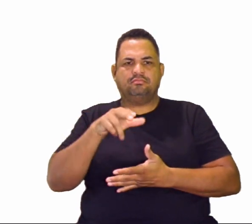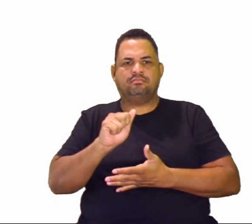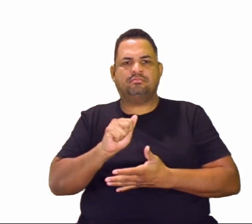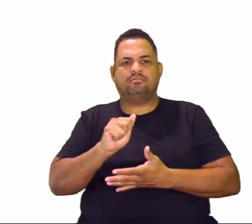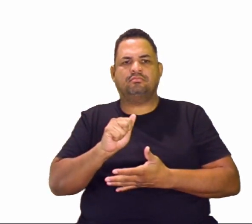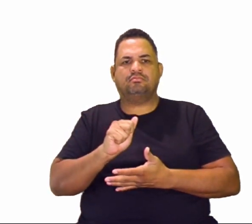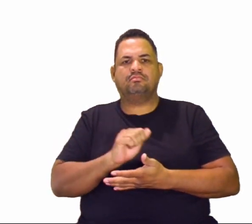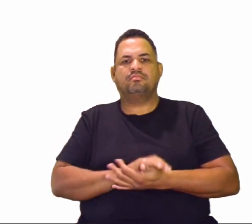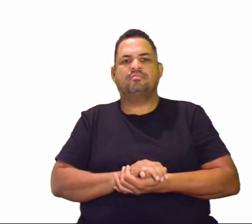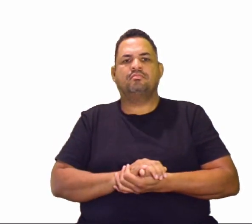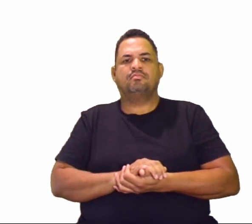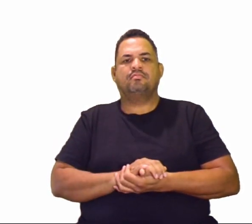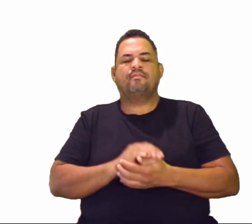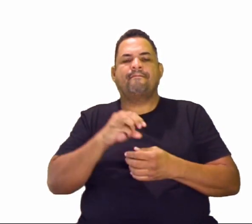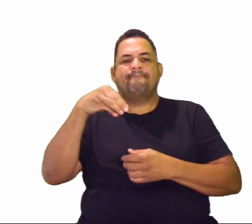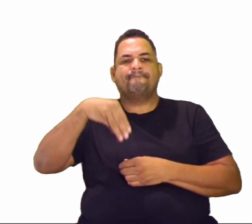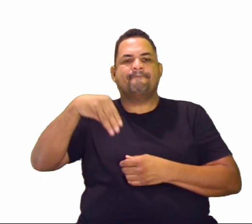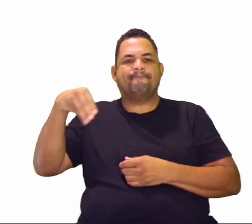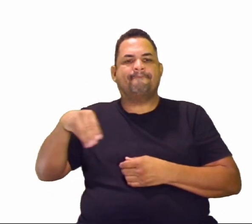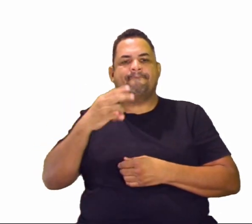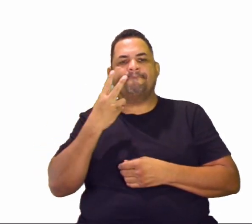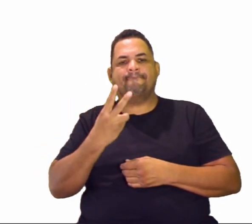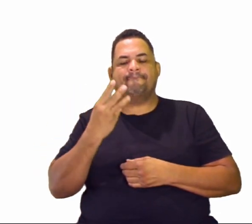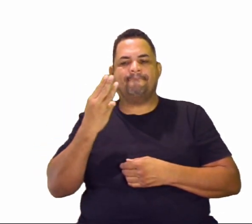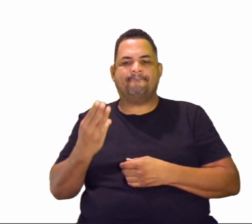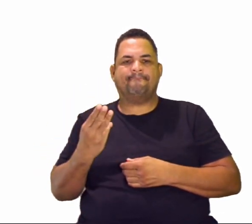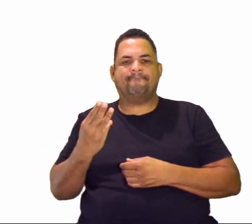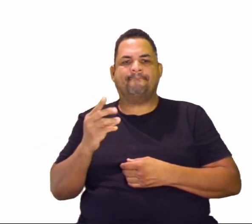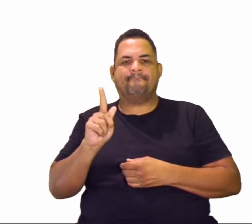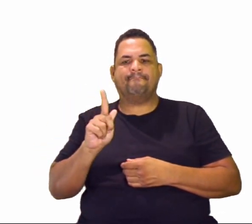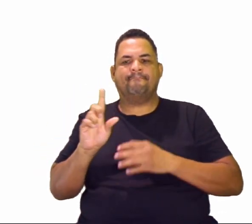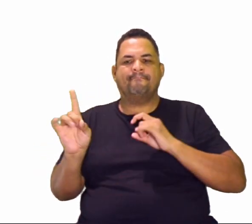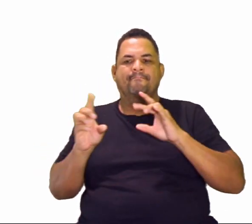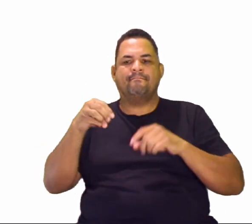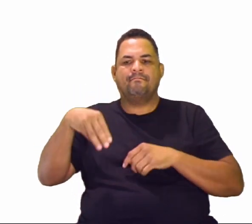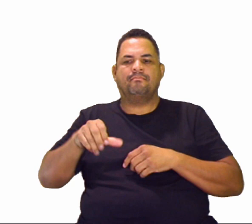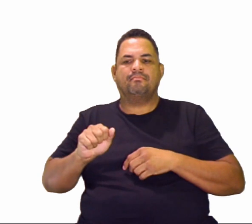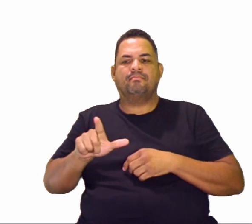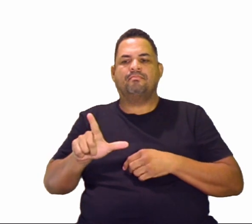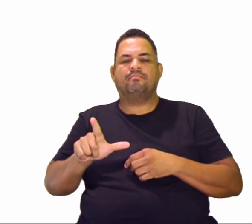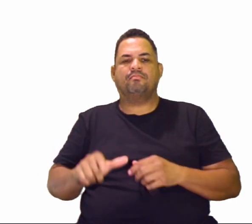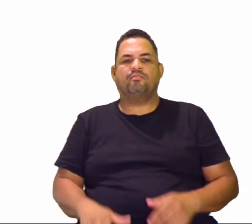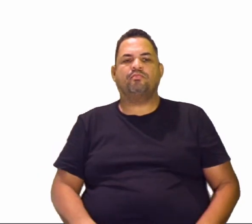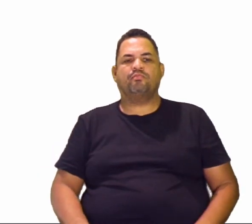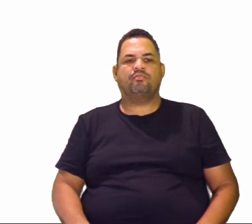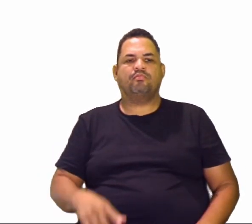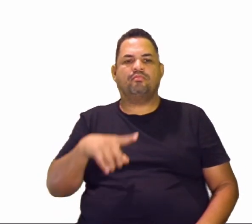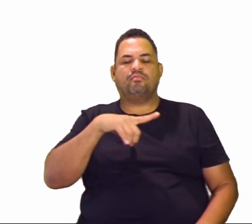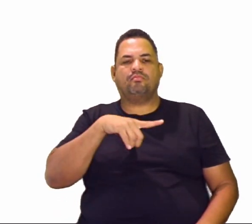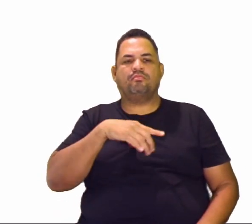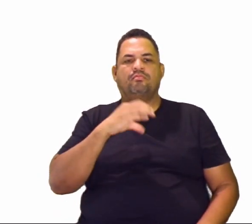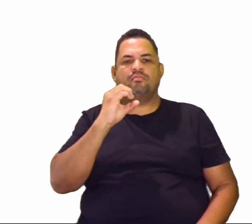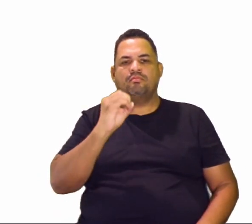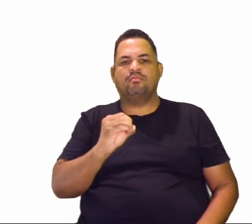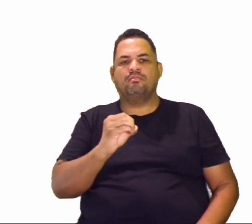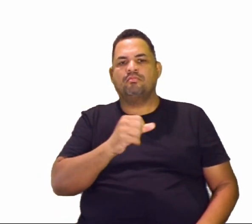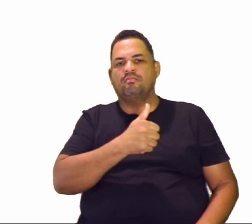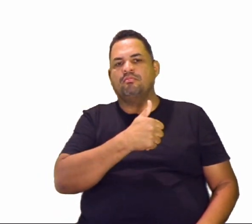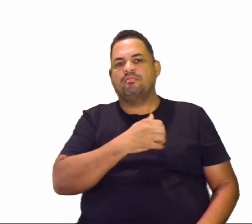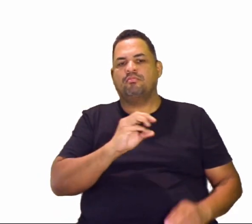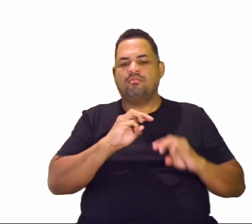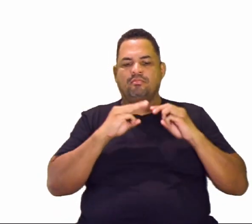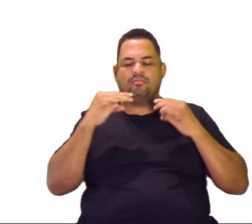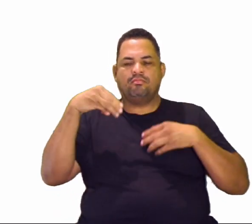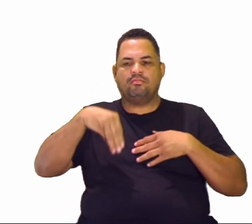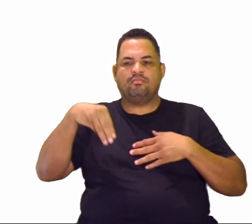sódio, cuja massa molar é 23 gramas por mol. Nós temos o oxigênio, cuja